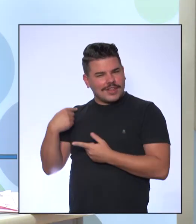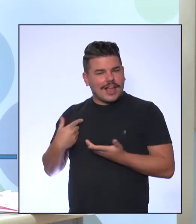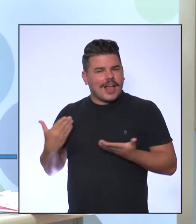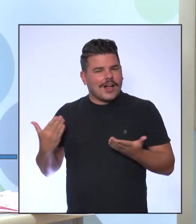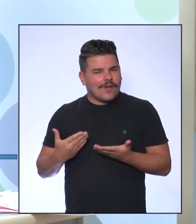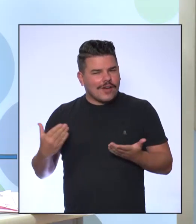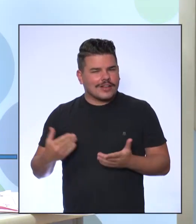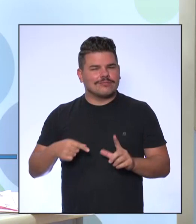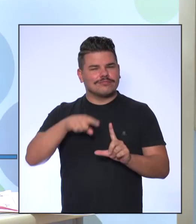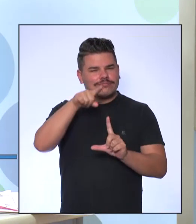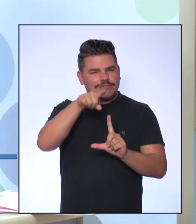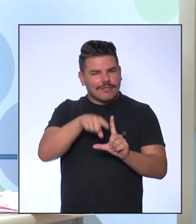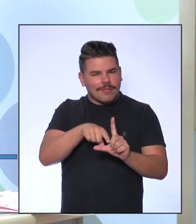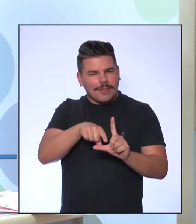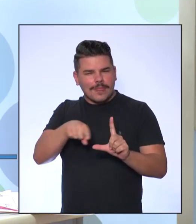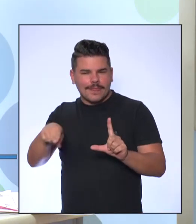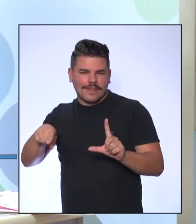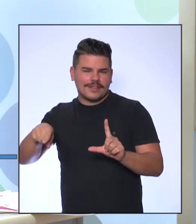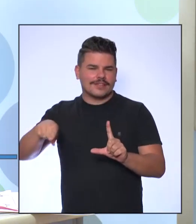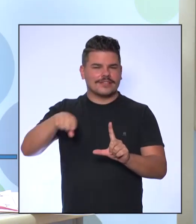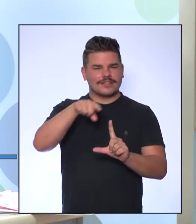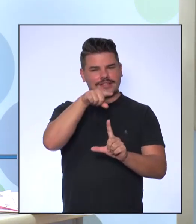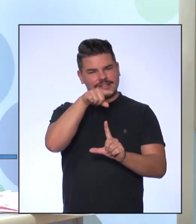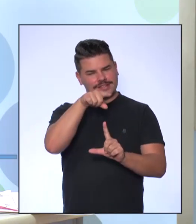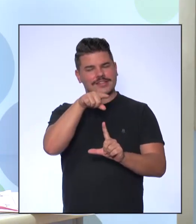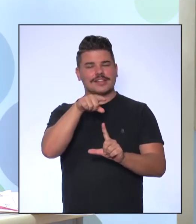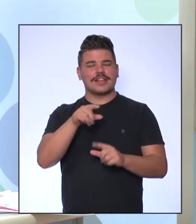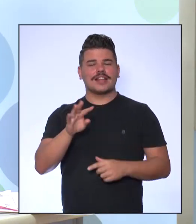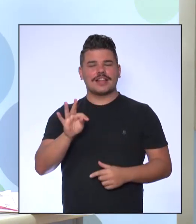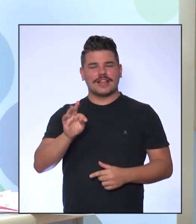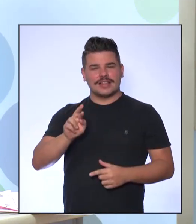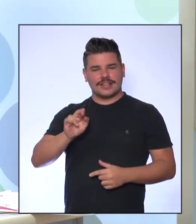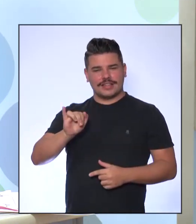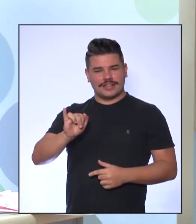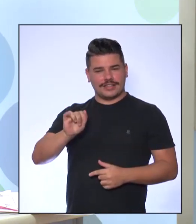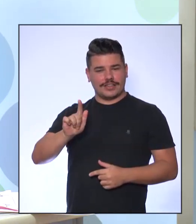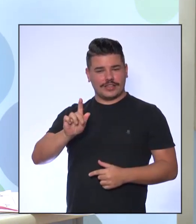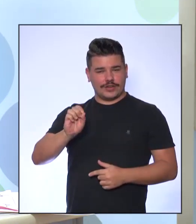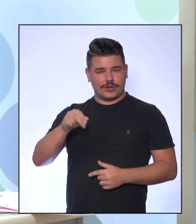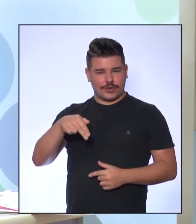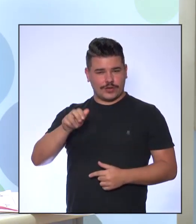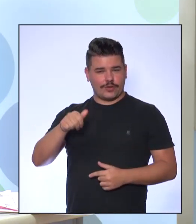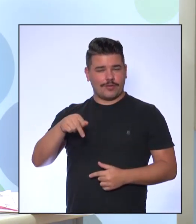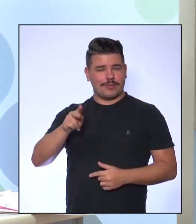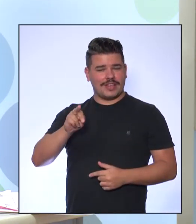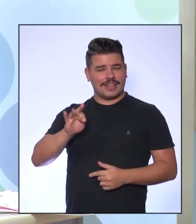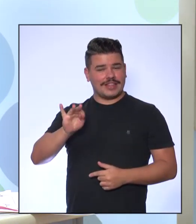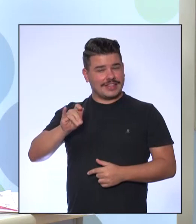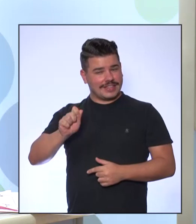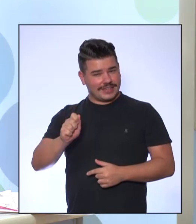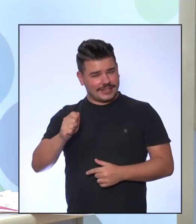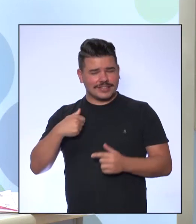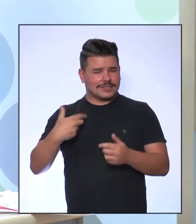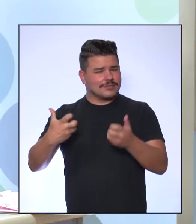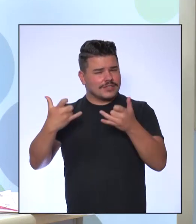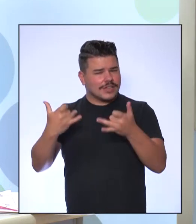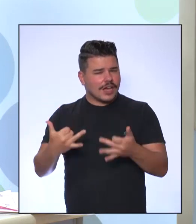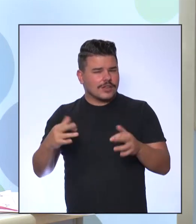de triângulos, tá? A trigonometria no triângulo e depois nós teremos uma sequência falando de